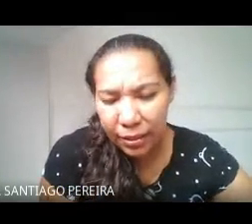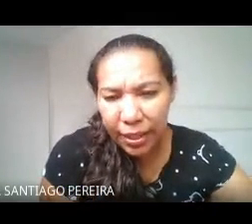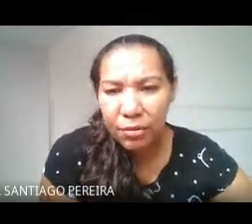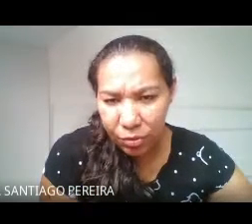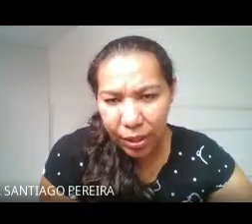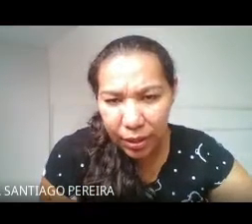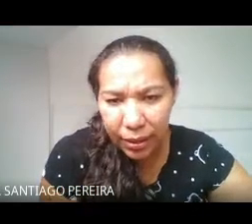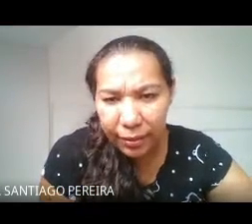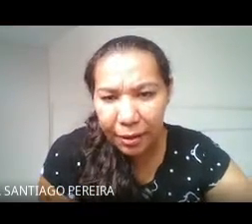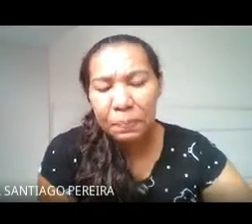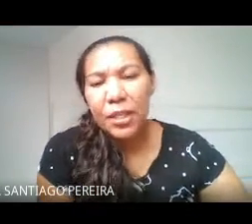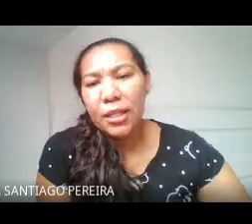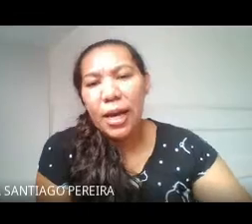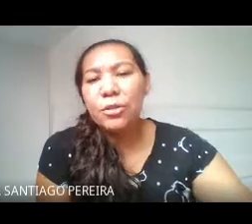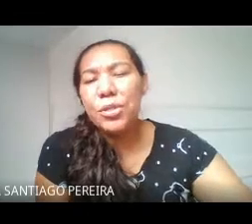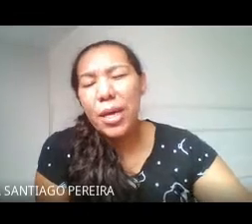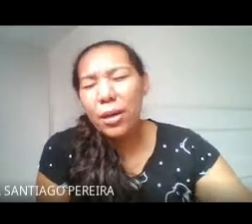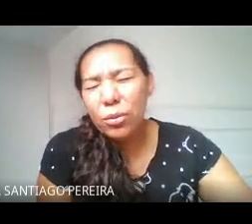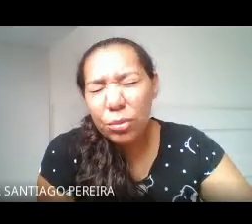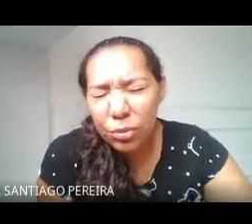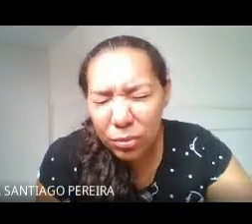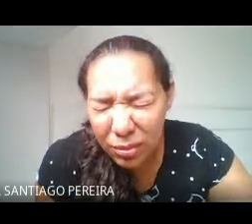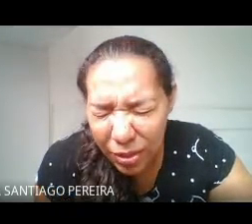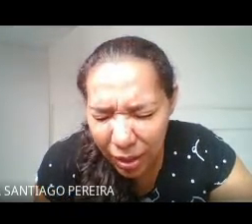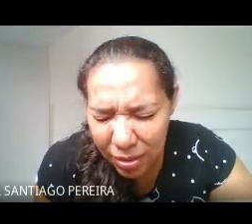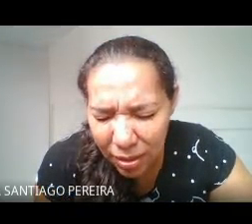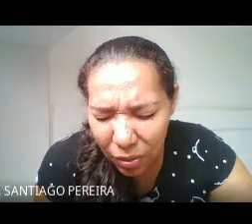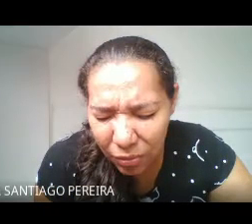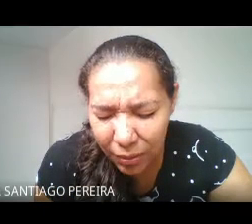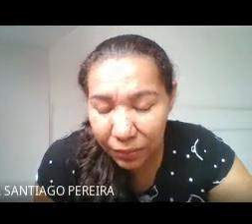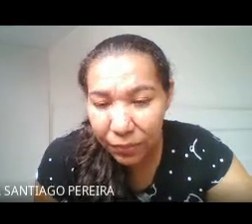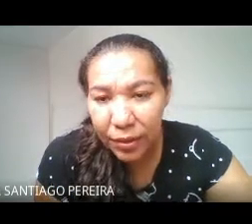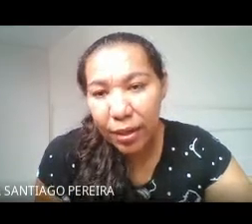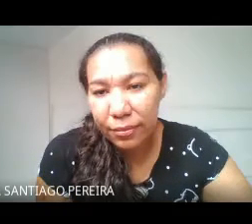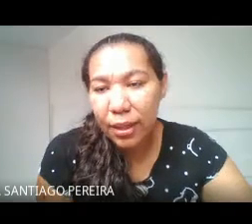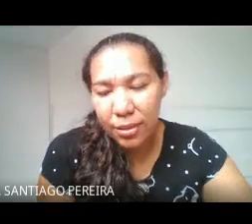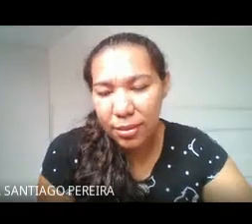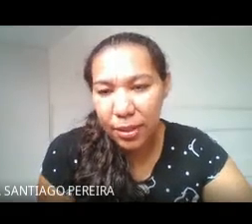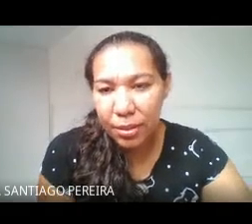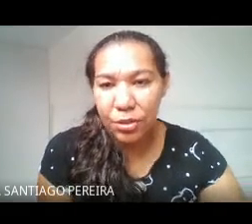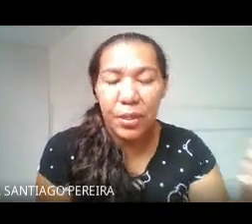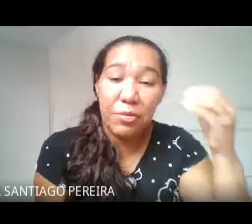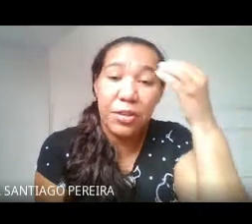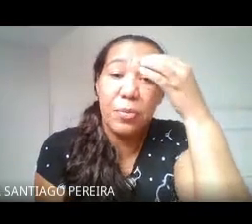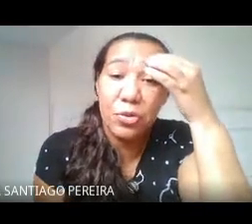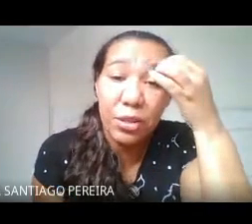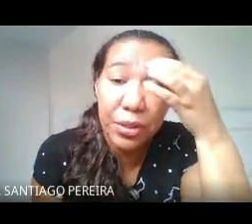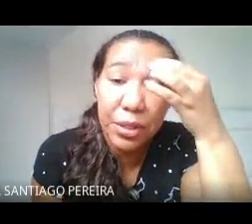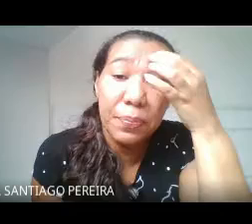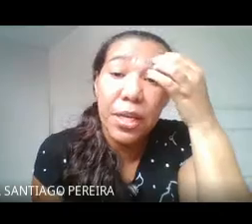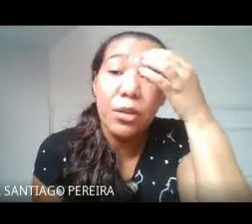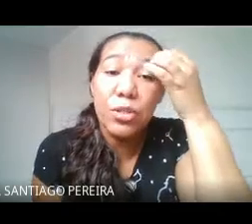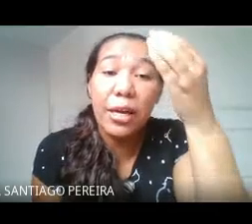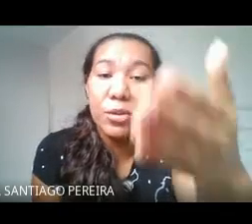nascido na Inglaterra, viveu na Inglaterra, né, lá do século, acho que é 19. É, tá lá em cima, né, minha gente? Pela fé, a professora é